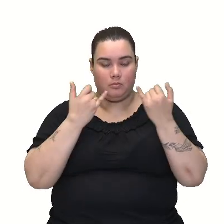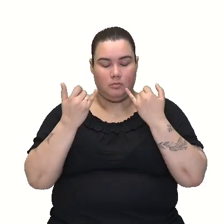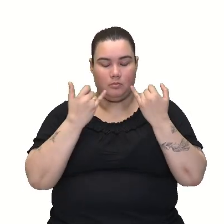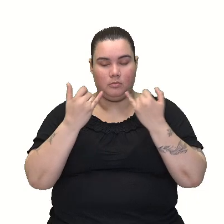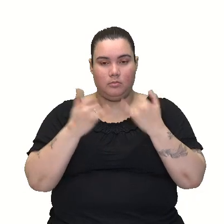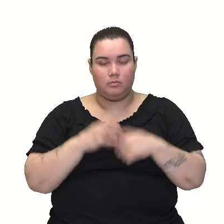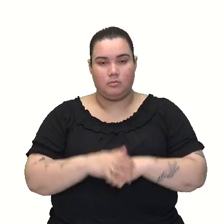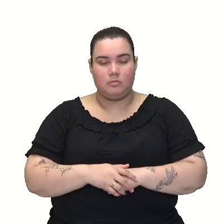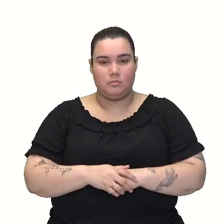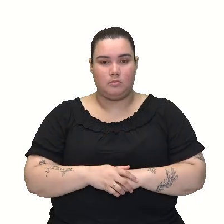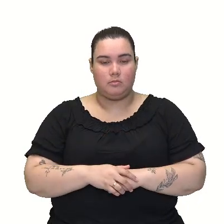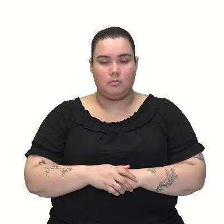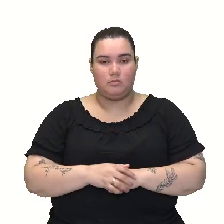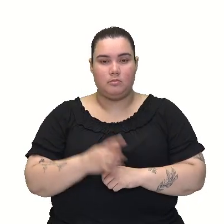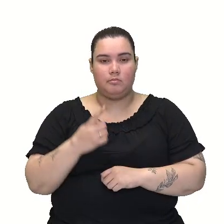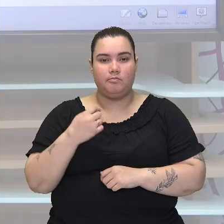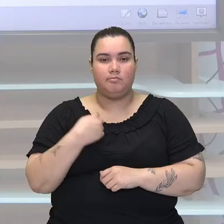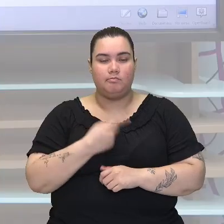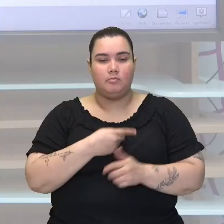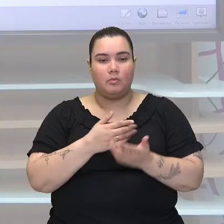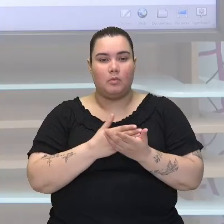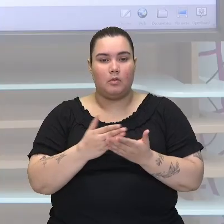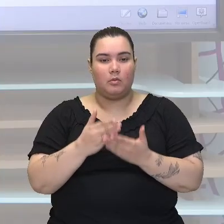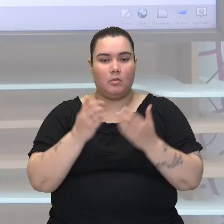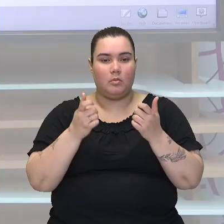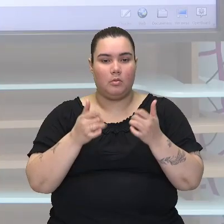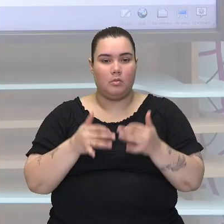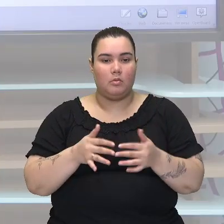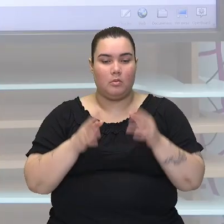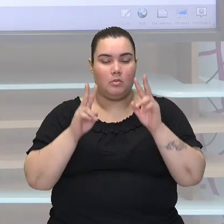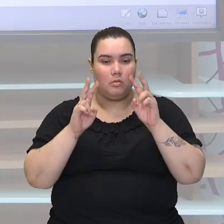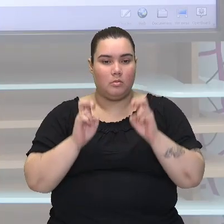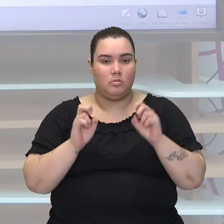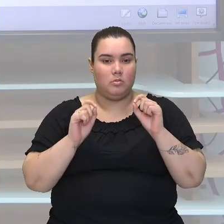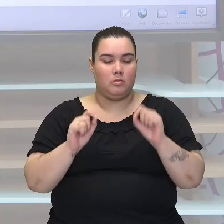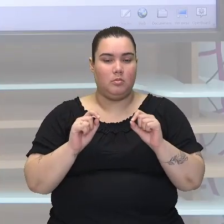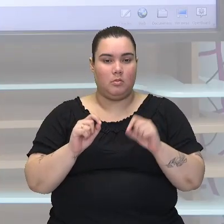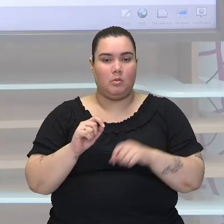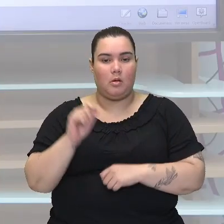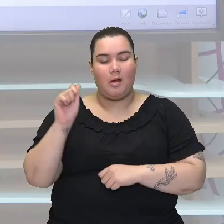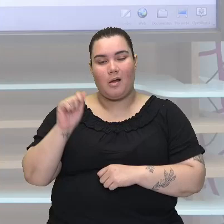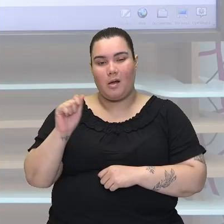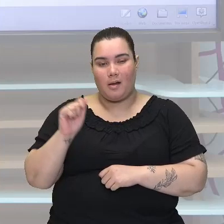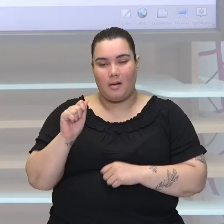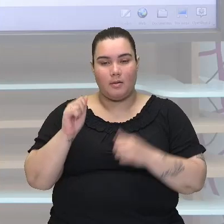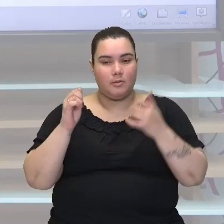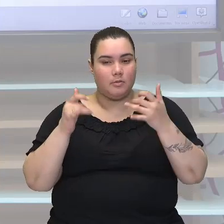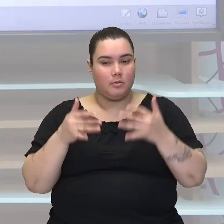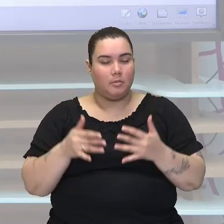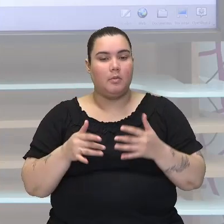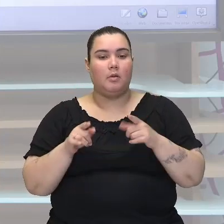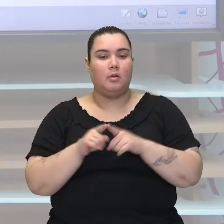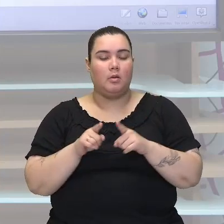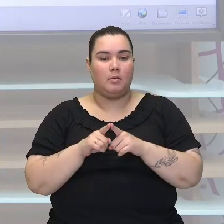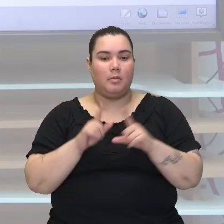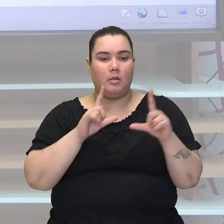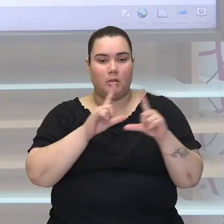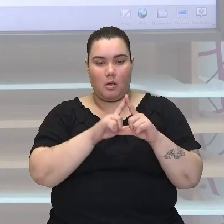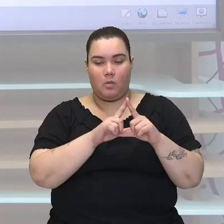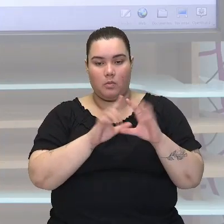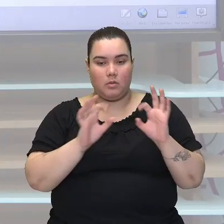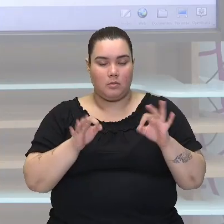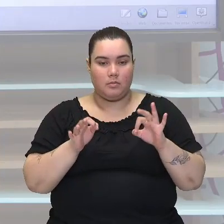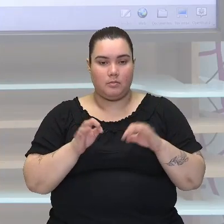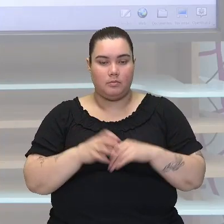Veja, nós começamos falando sobre o valor de A, né, e sobre o valor do delta, não foi?